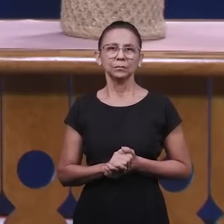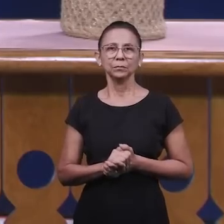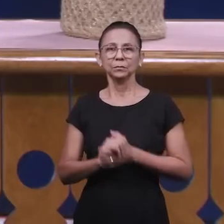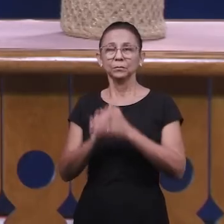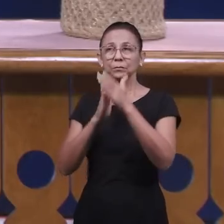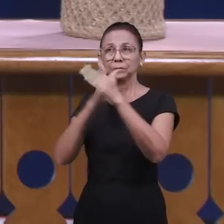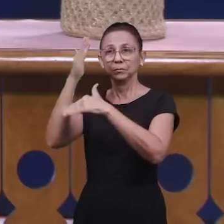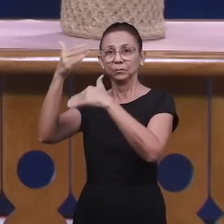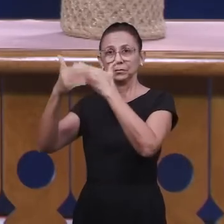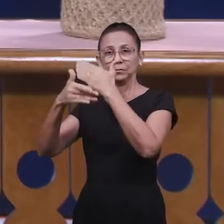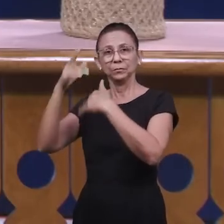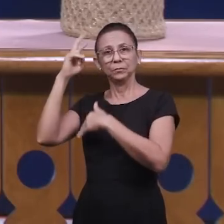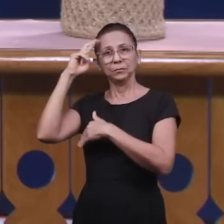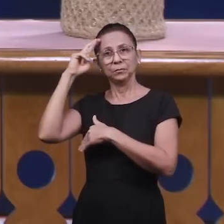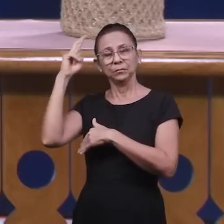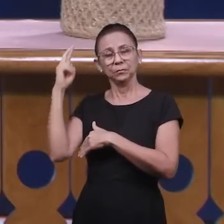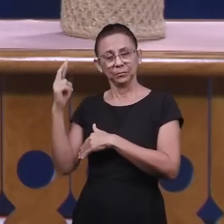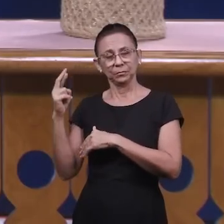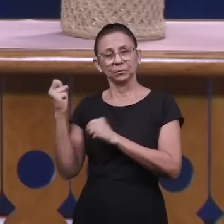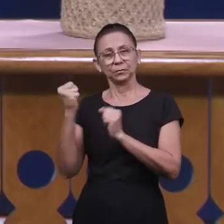dar uma bênção. Vamos louvar.